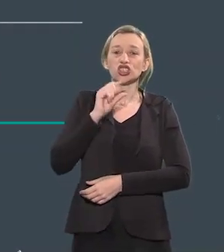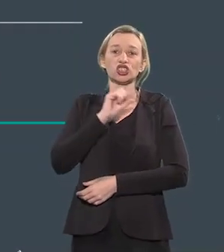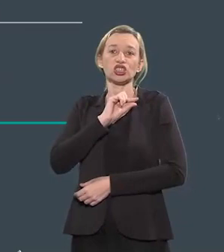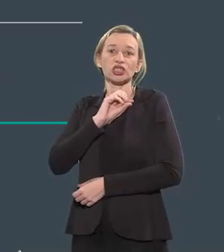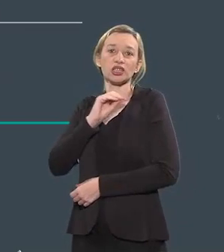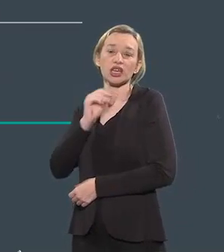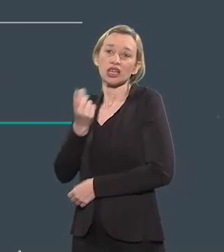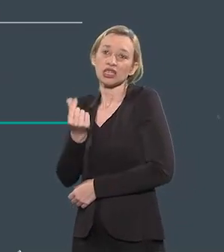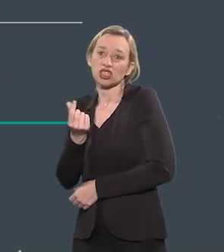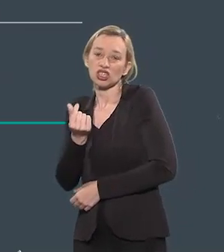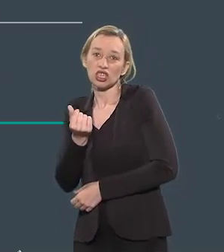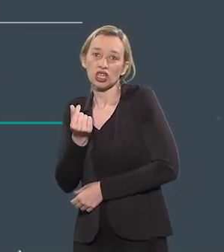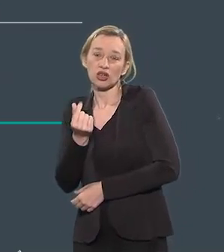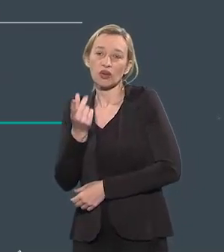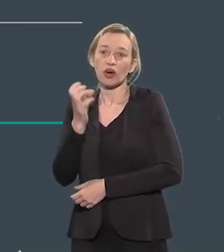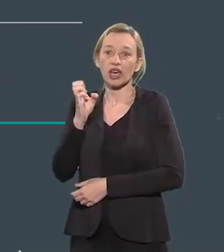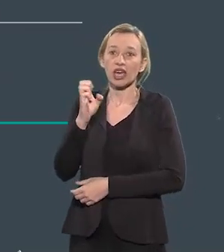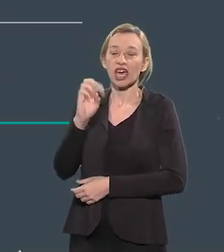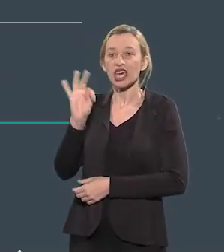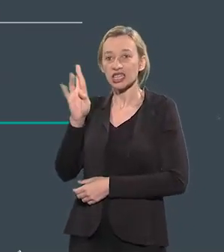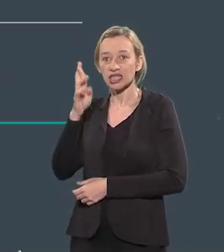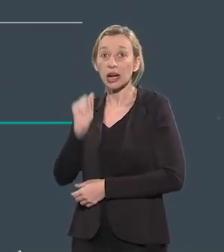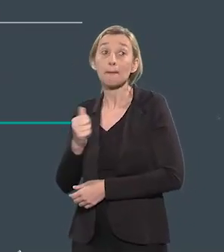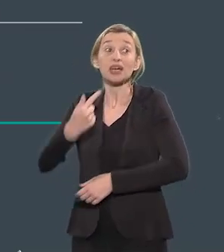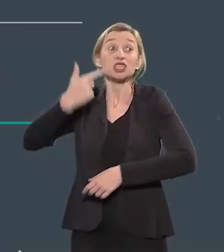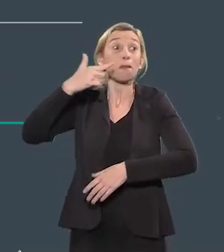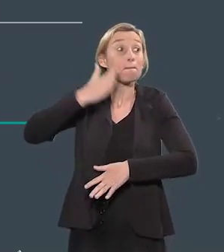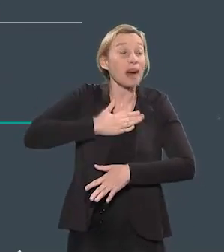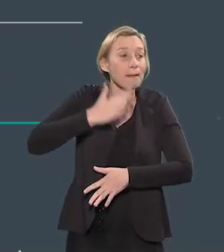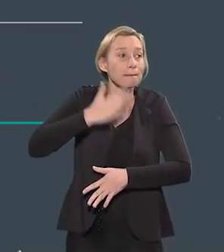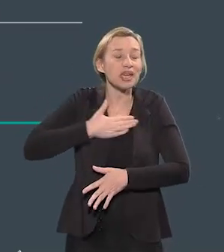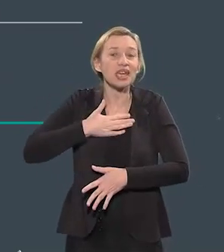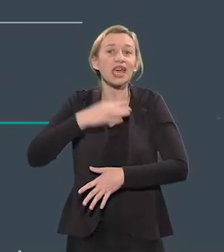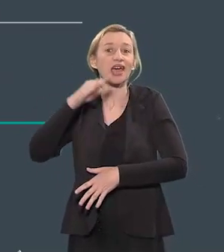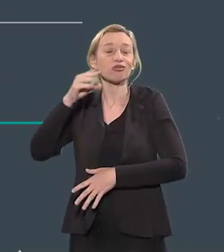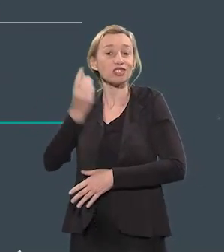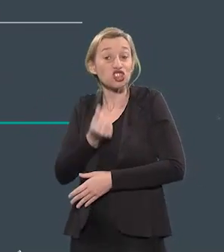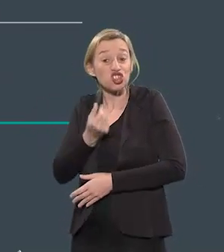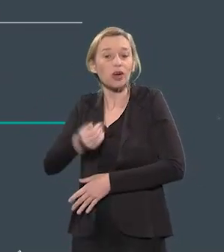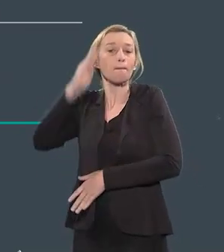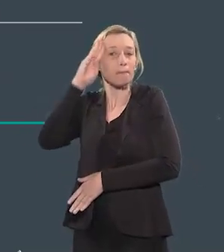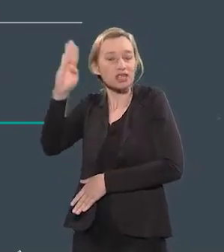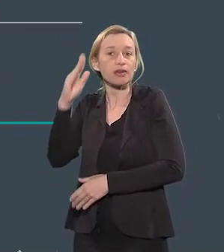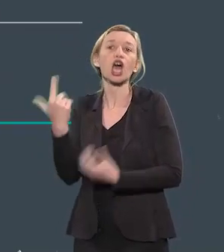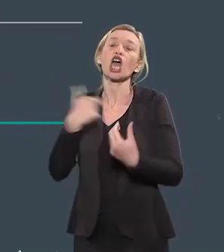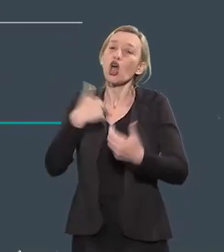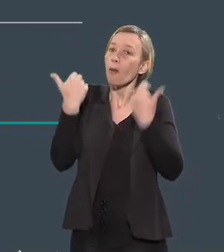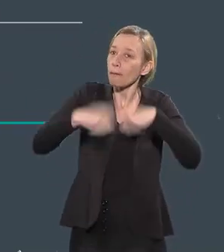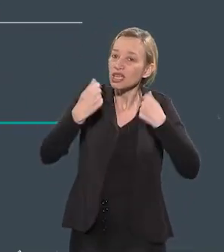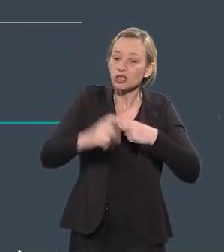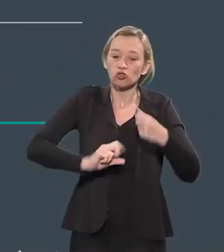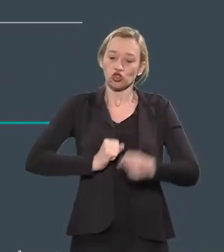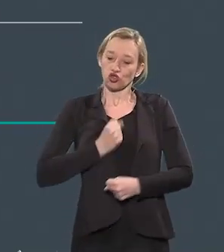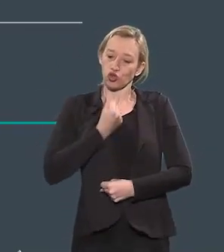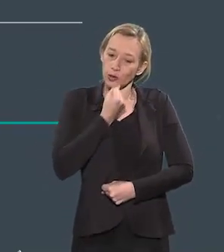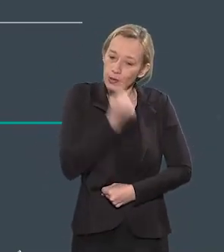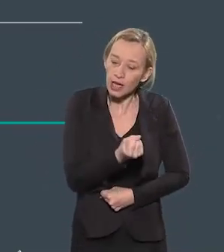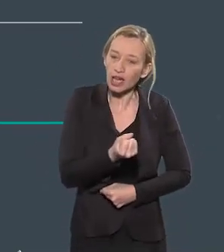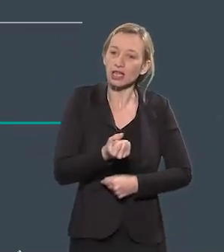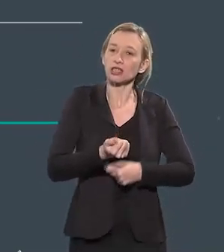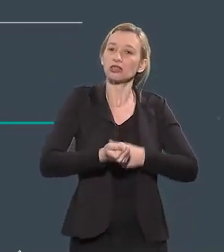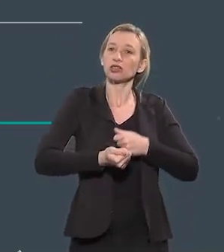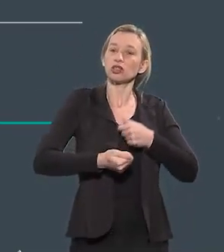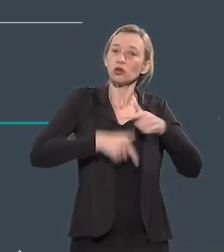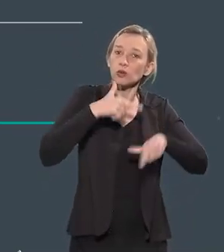de renda extra. Mas, para mim, eu estou visualizando como a minha renda principal. Eu sei que preciso de muito